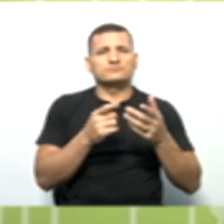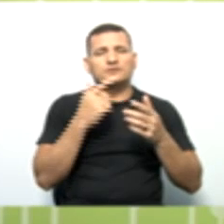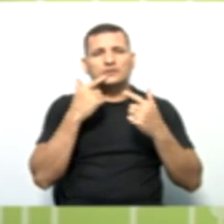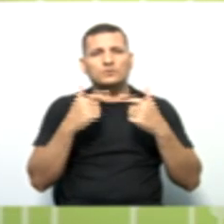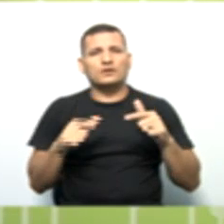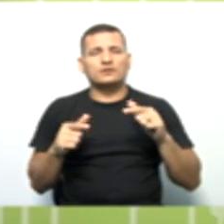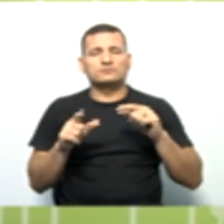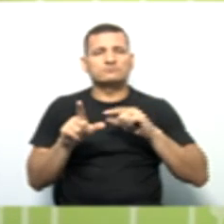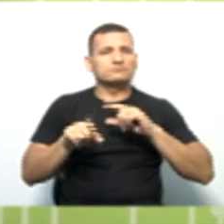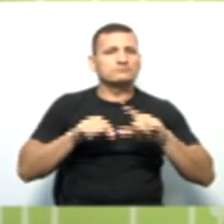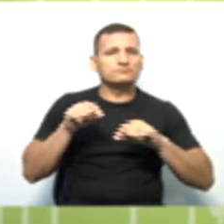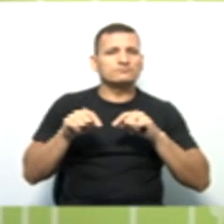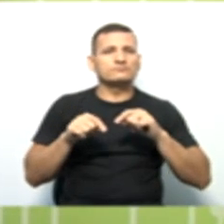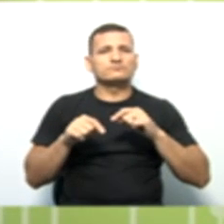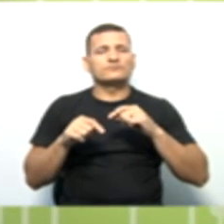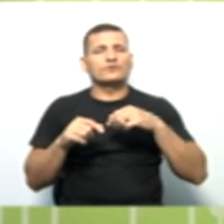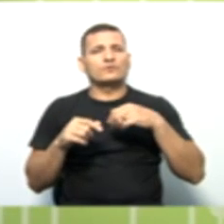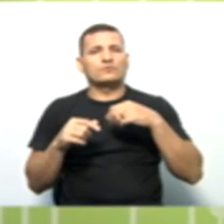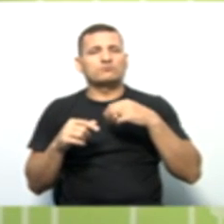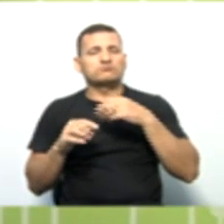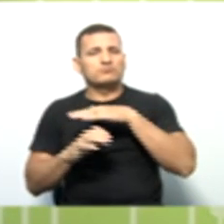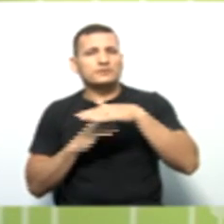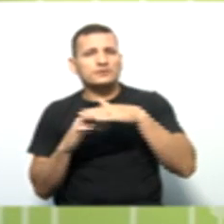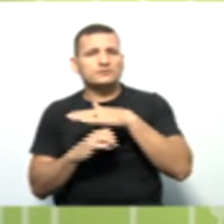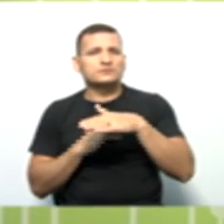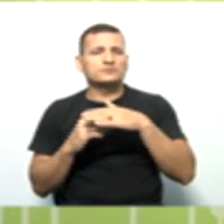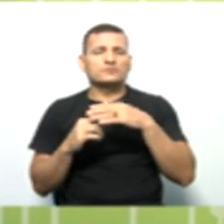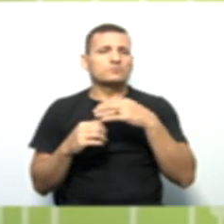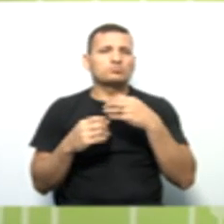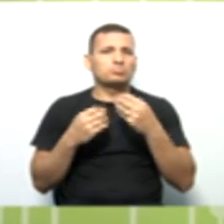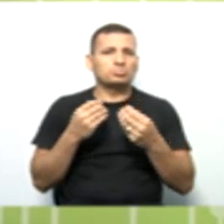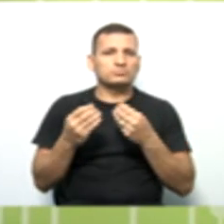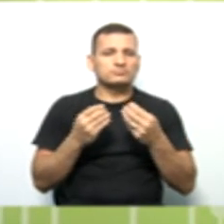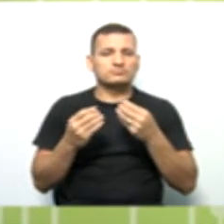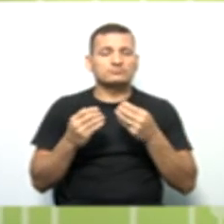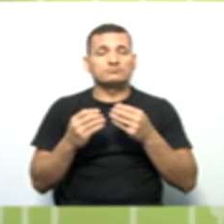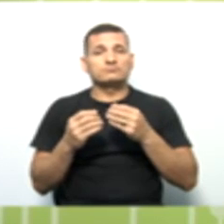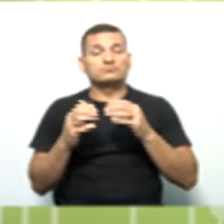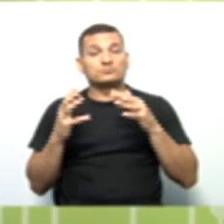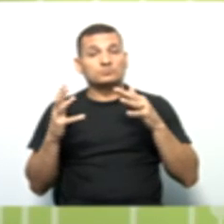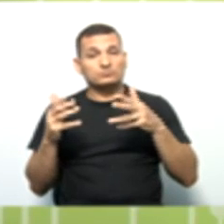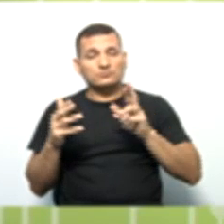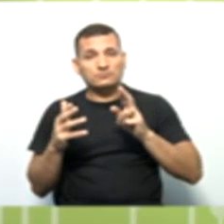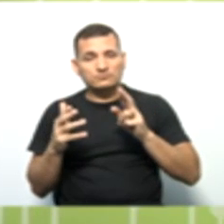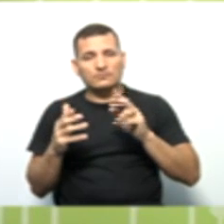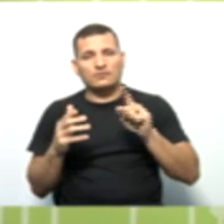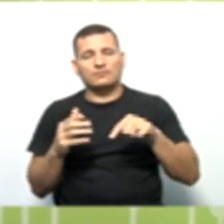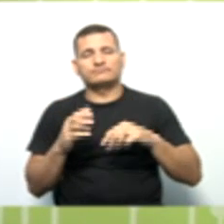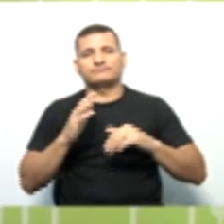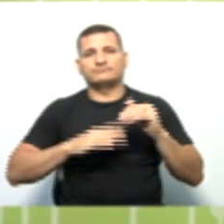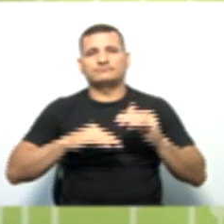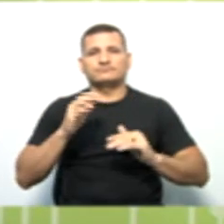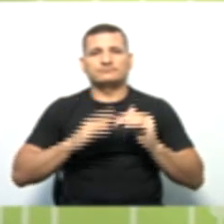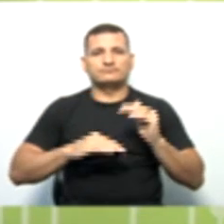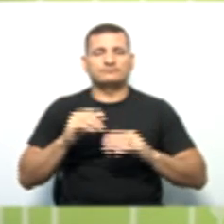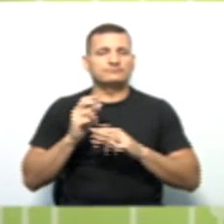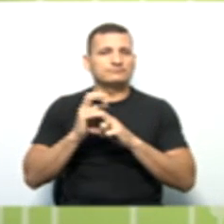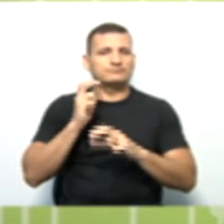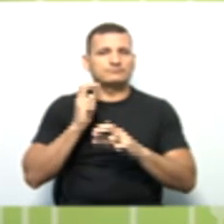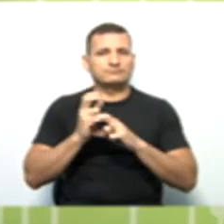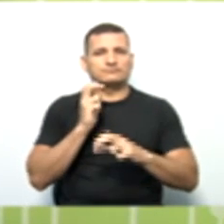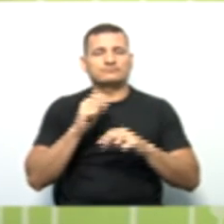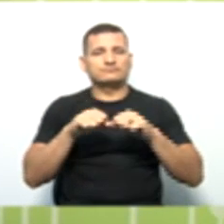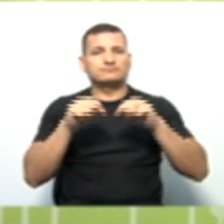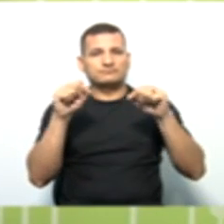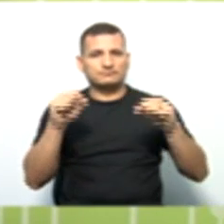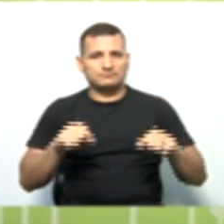vamos usar? Qual é o negócio que nós vamos estar trabalhando? Tudo isso é levantado através desse profissional que a gente chama de engenheiro